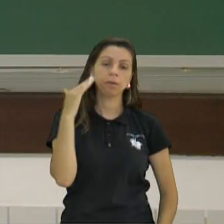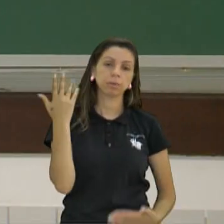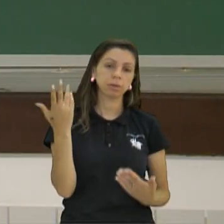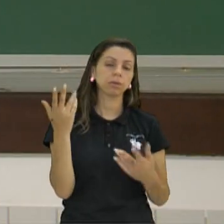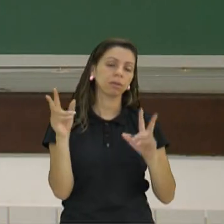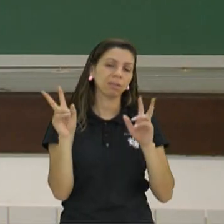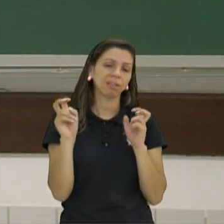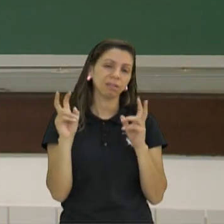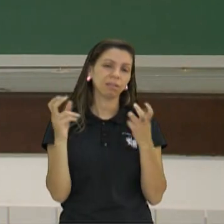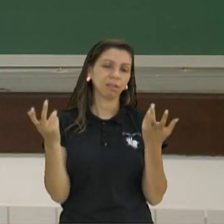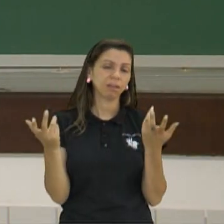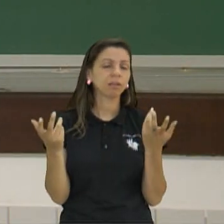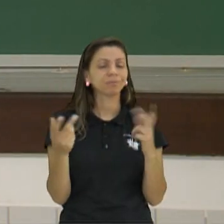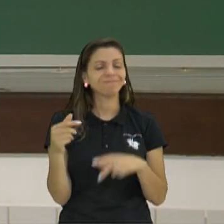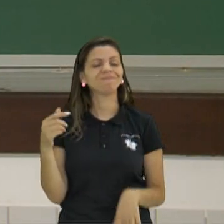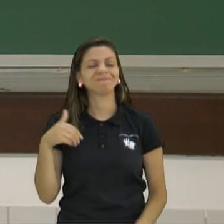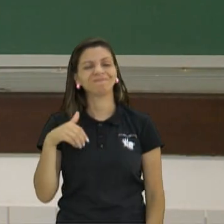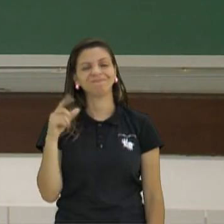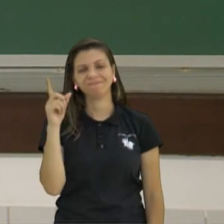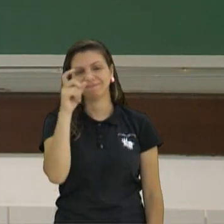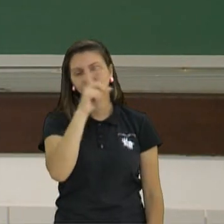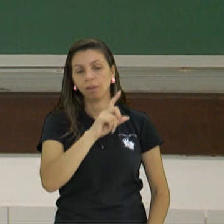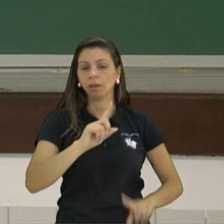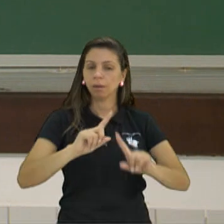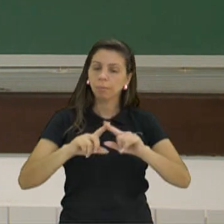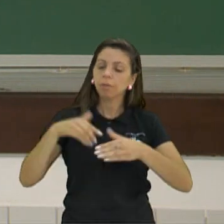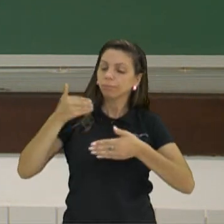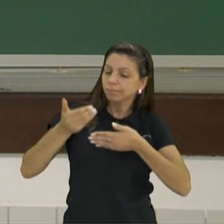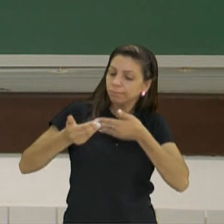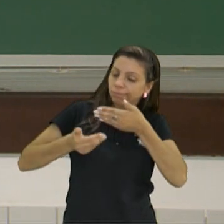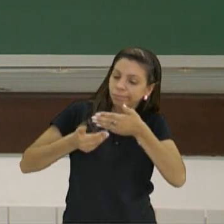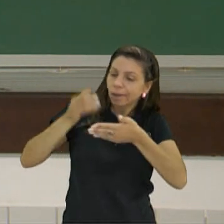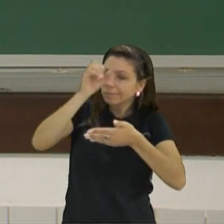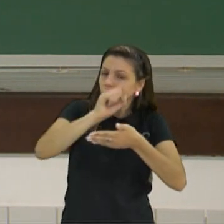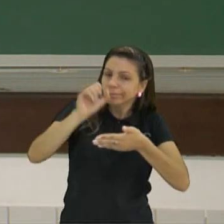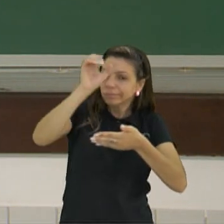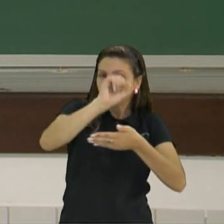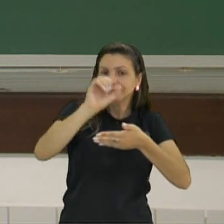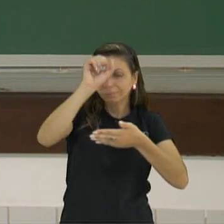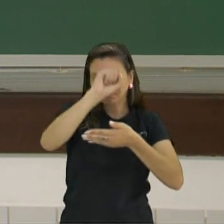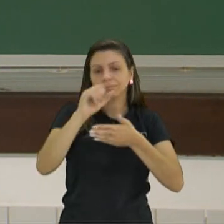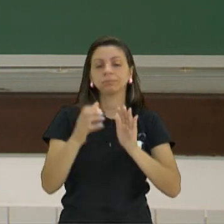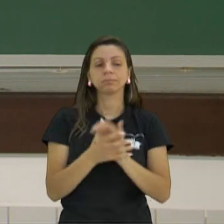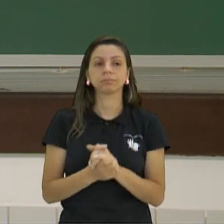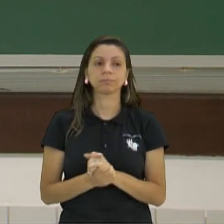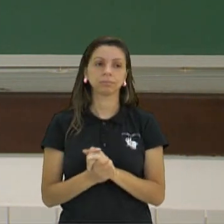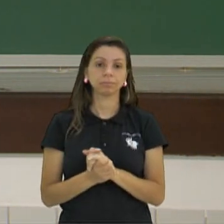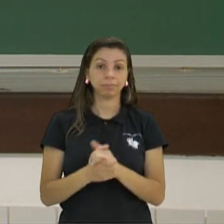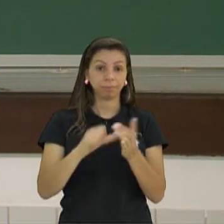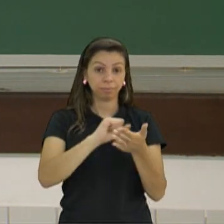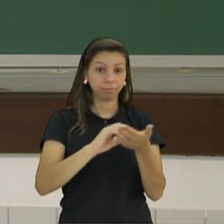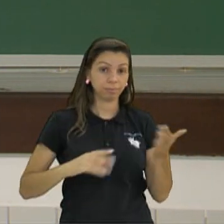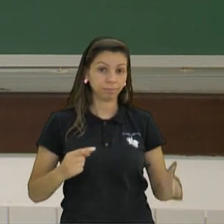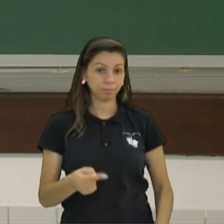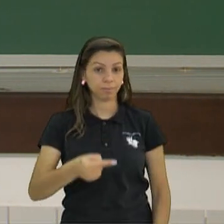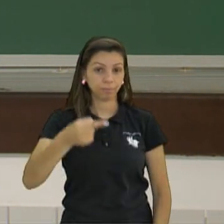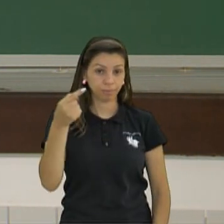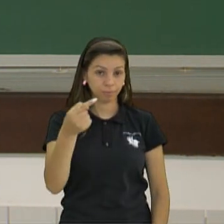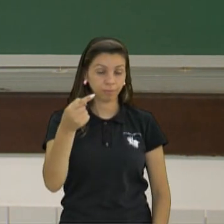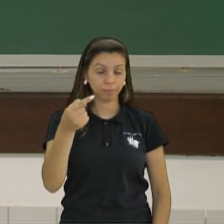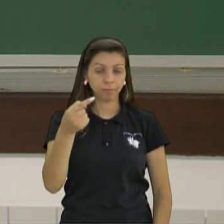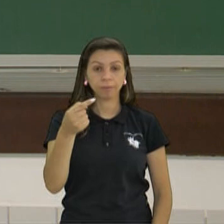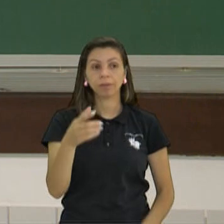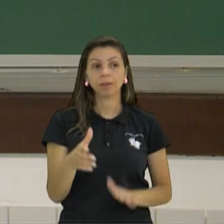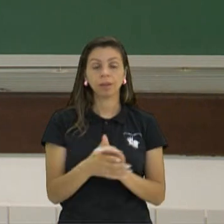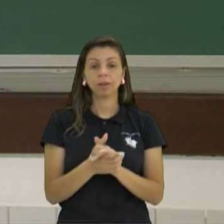ele é meio difícil mesmo, mas a gente vai devagarinho e vai aprendendo, né? Atividade 1 para você.